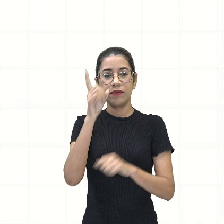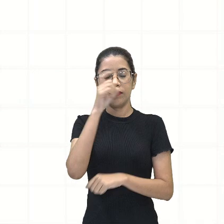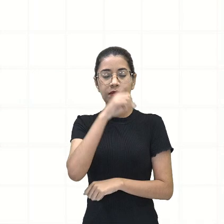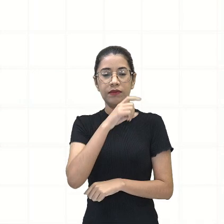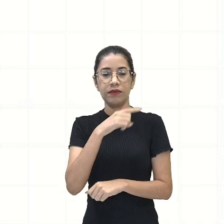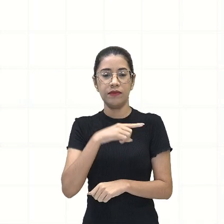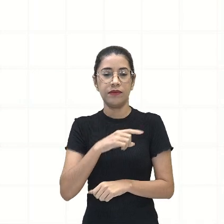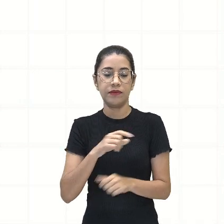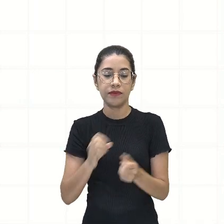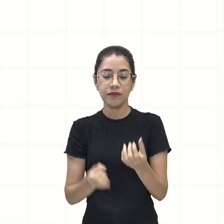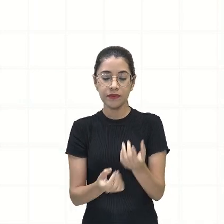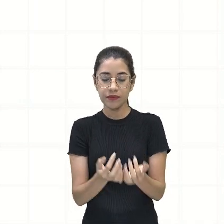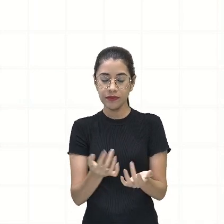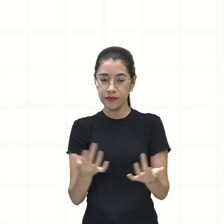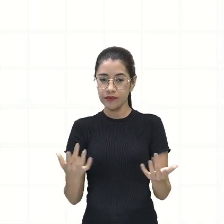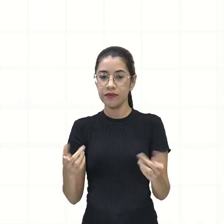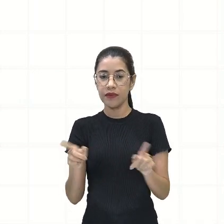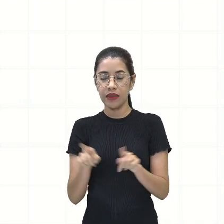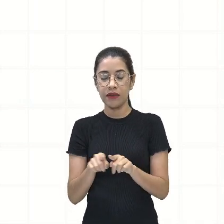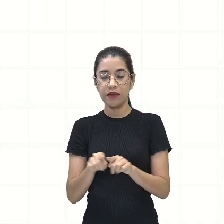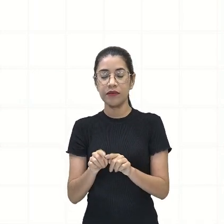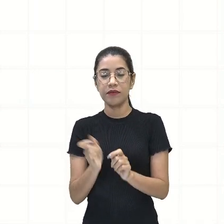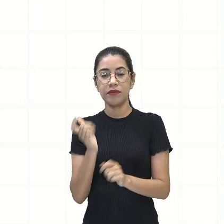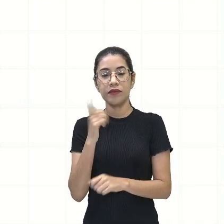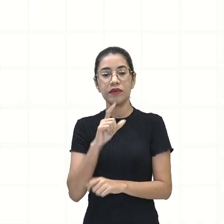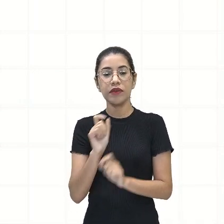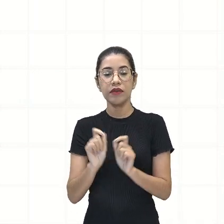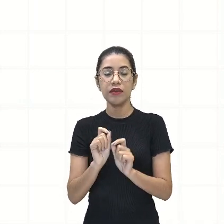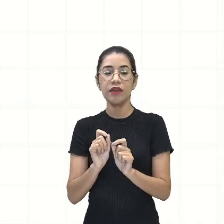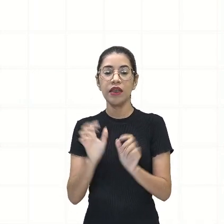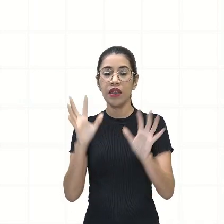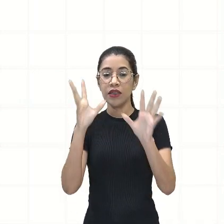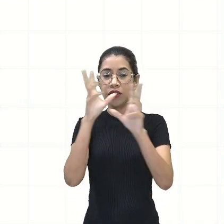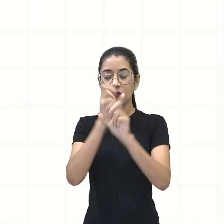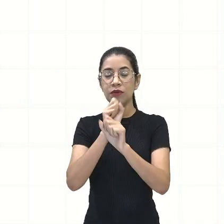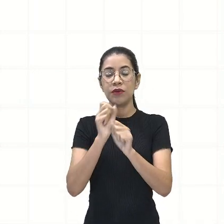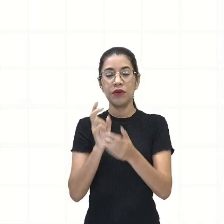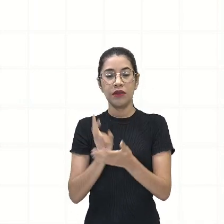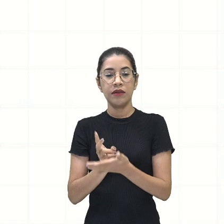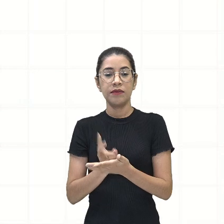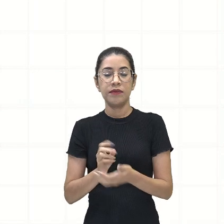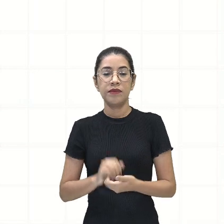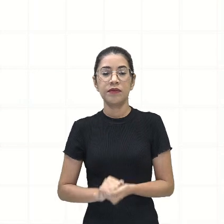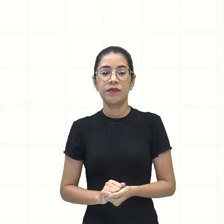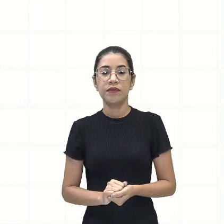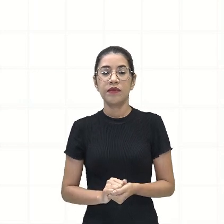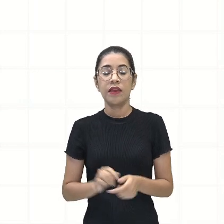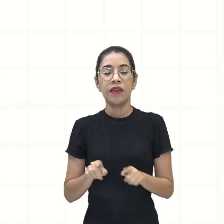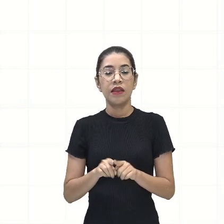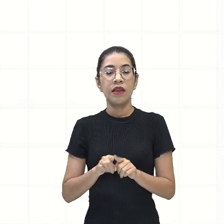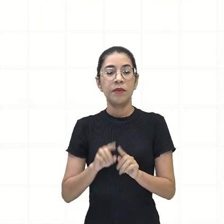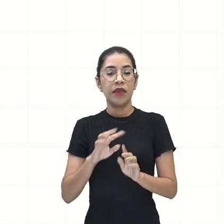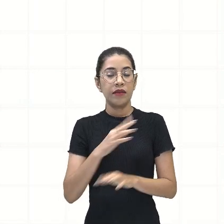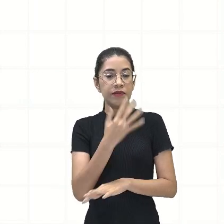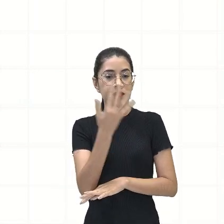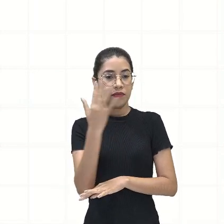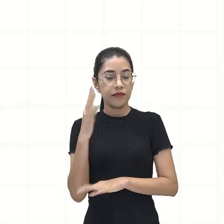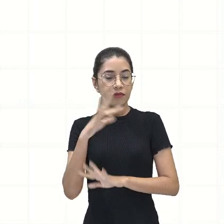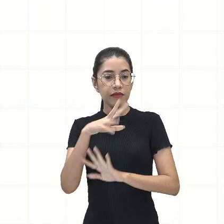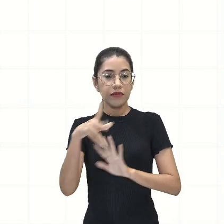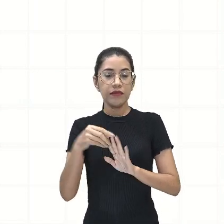partes da floresta amazônica, um ambiente escuro. A floresta amazônica, ela possui uma